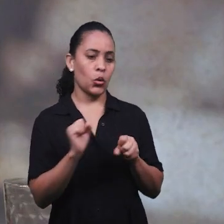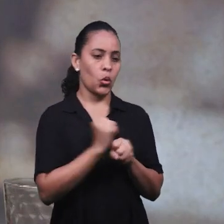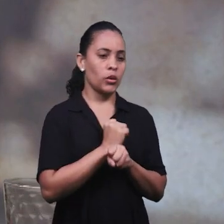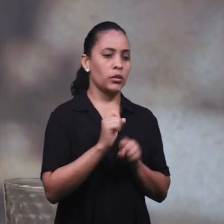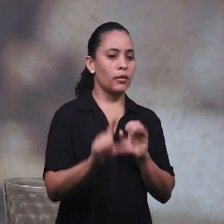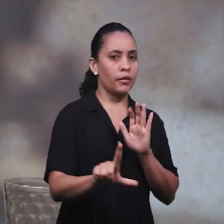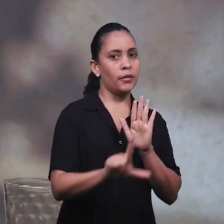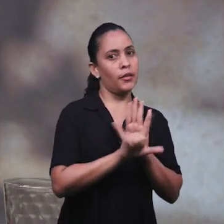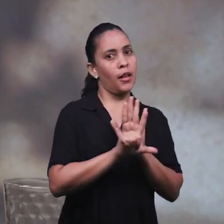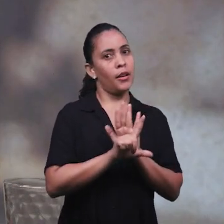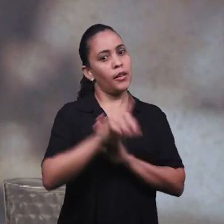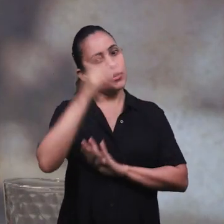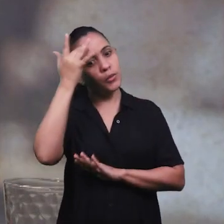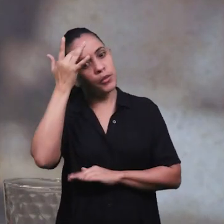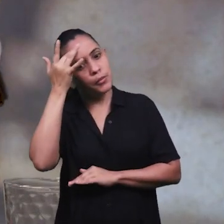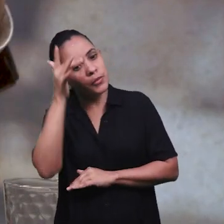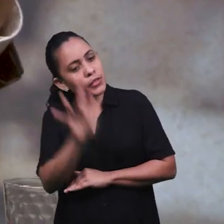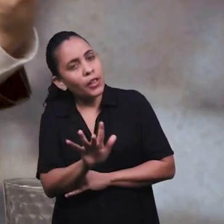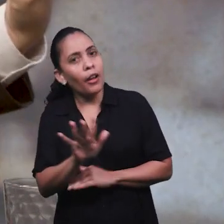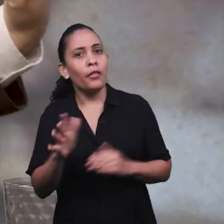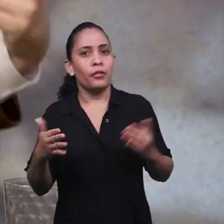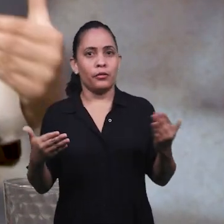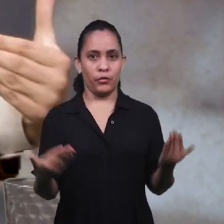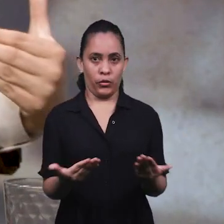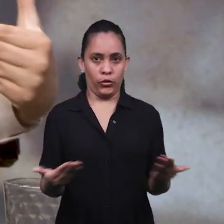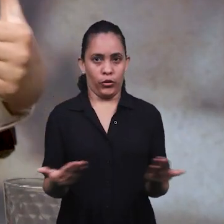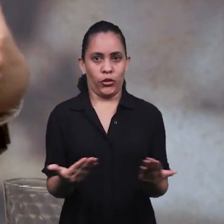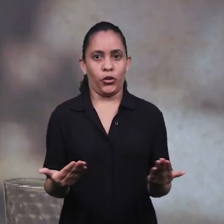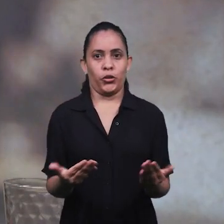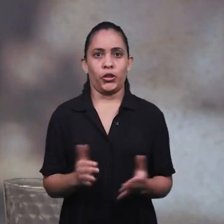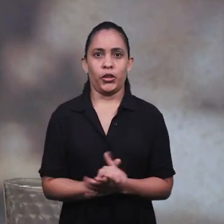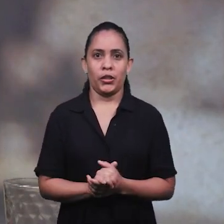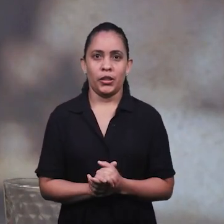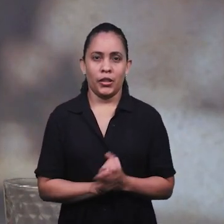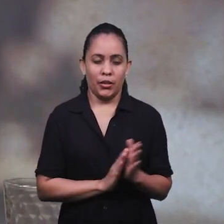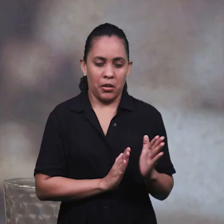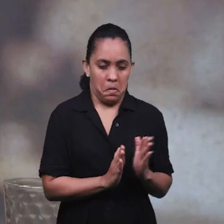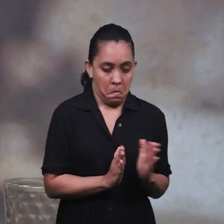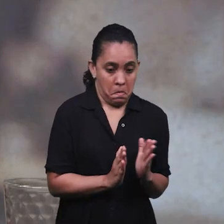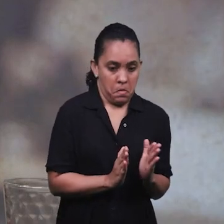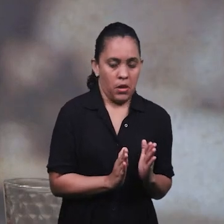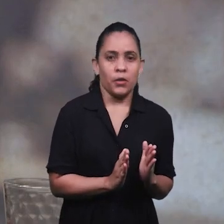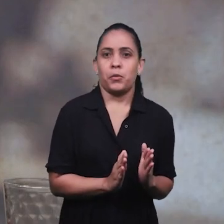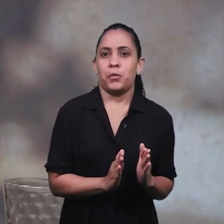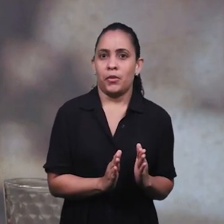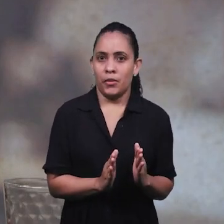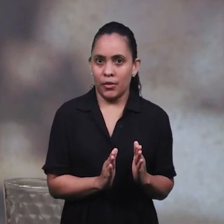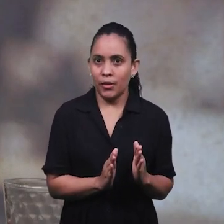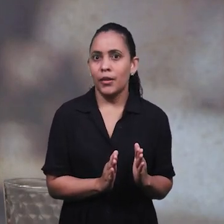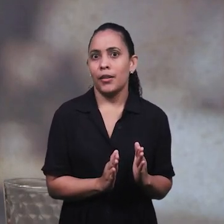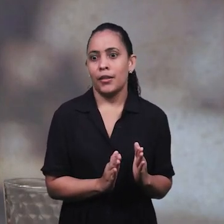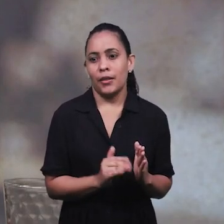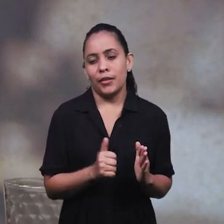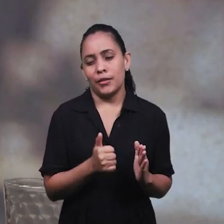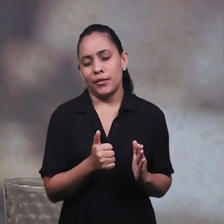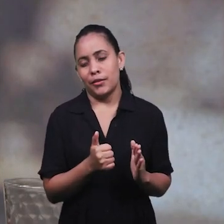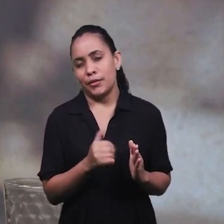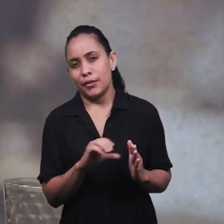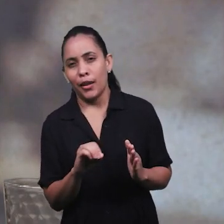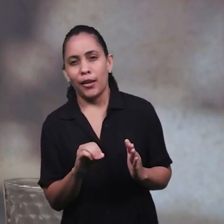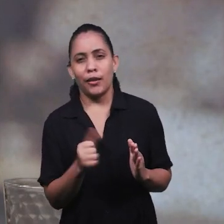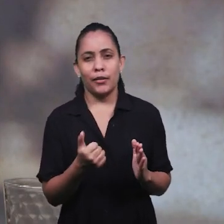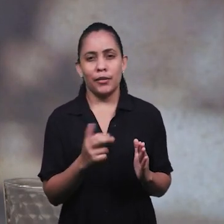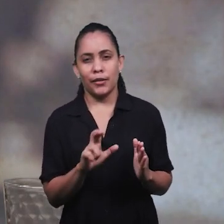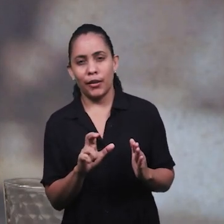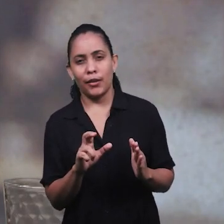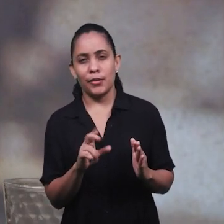lei, não se imaginava essas locações que nós temos hoje. De curto período, né? De curtíssimo prazo. São locações relâmpago, que a